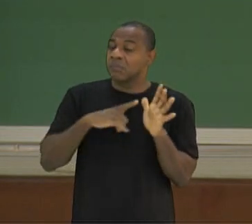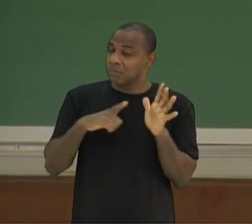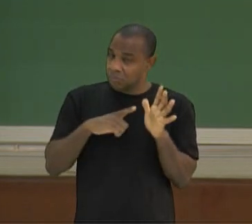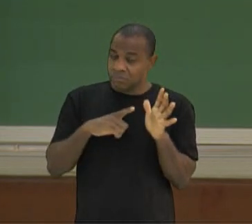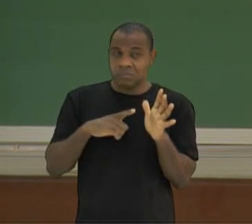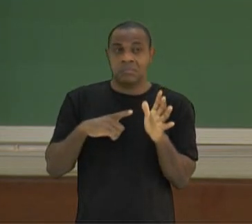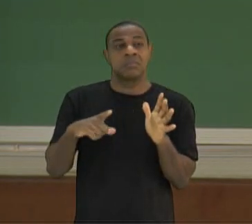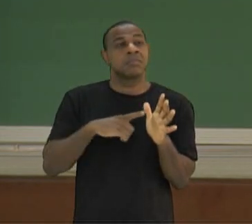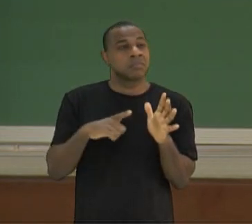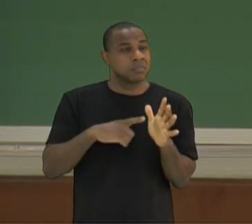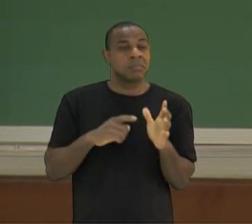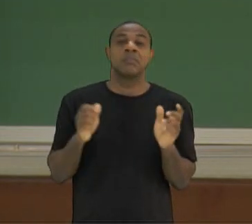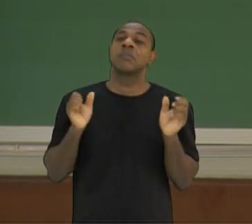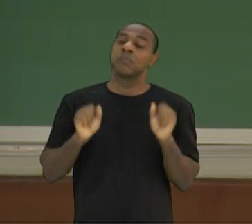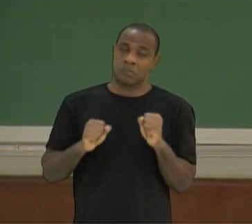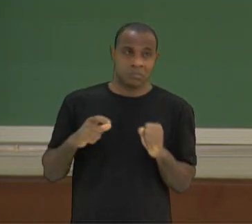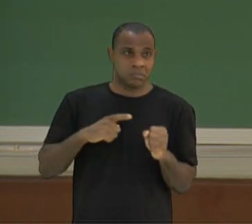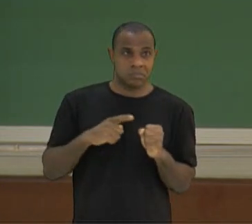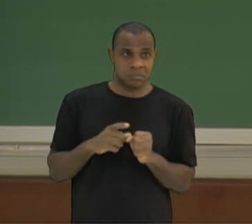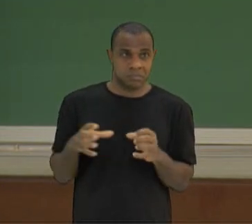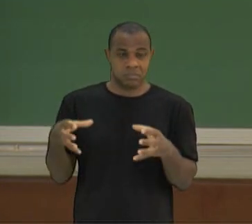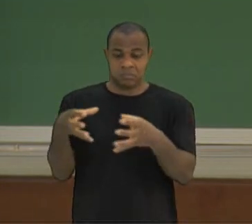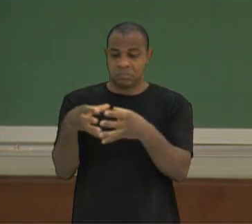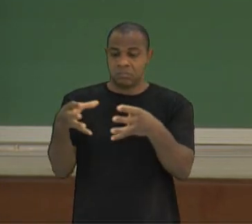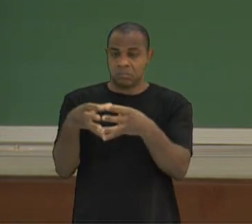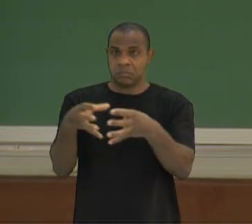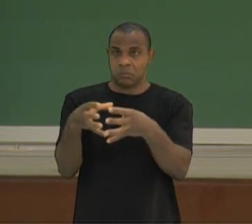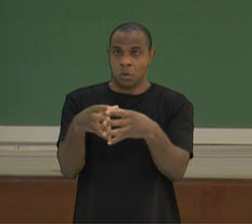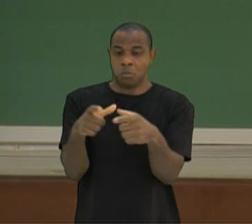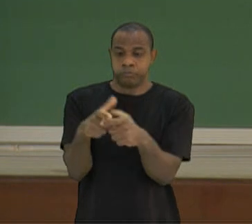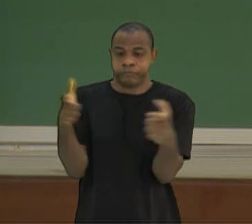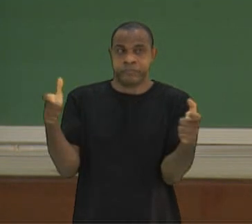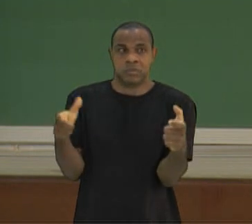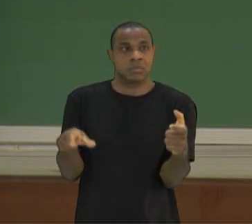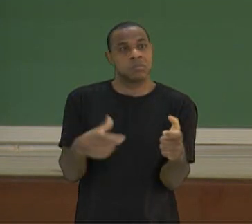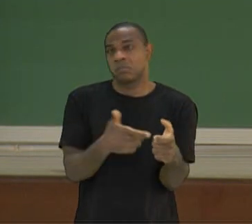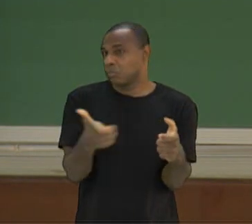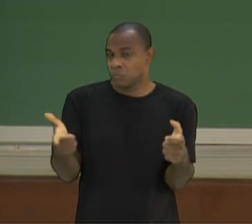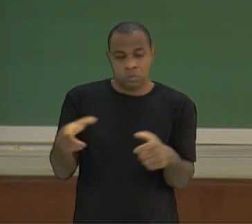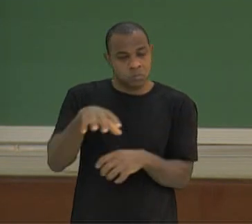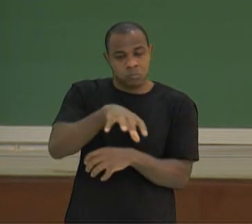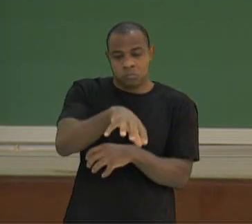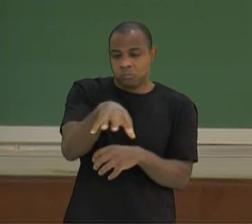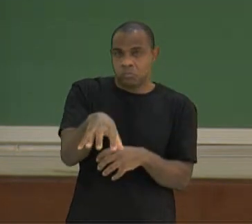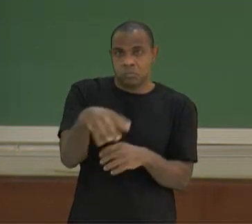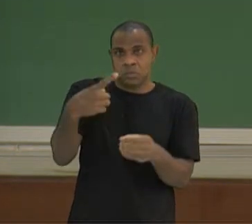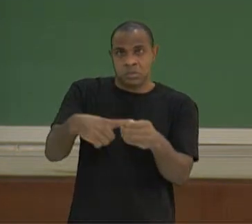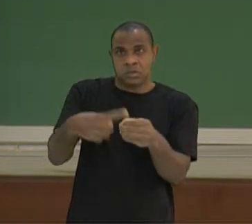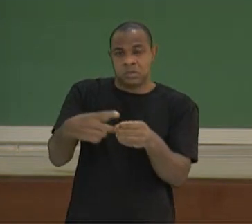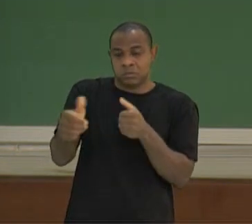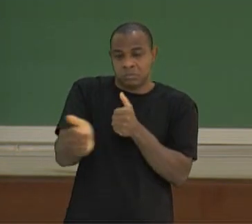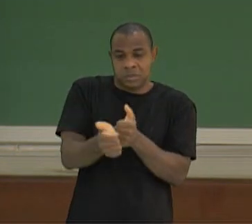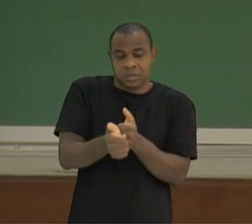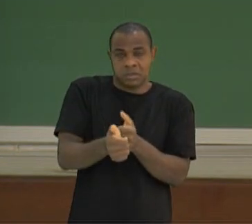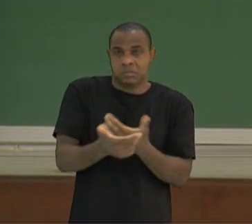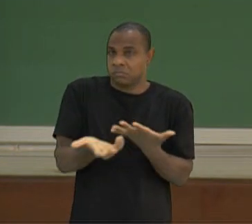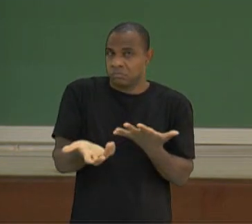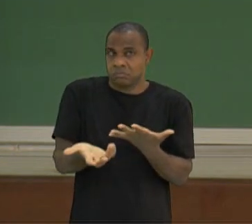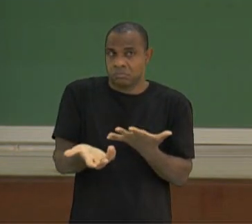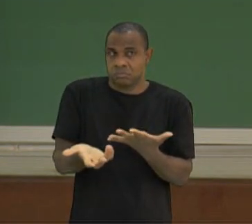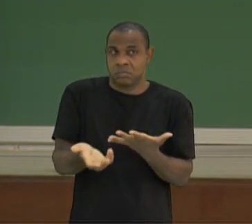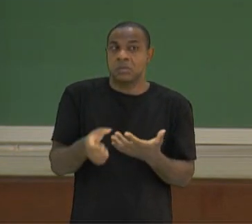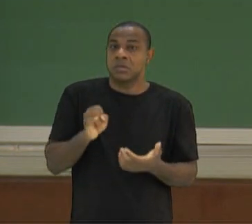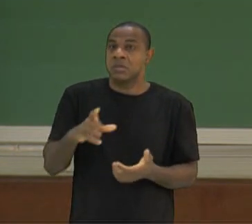existe eu posso ter um aglomerado urbano enorme, mas não ser uma região metropolitana. Isso só vai acontecer